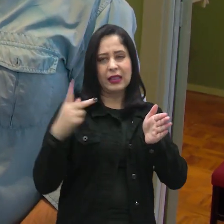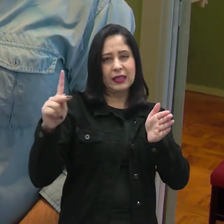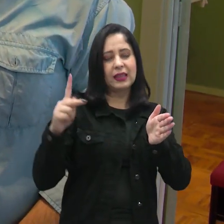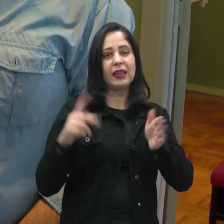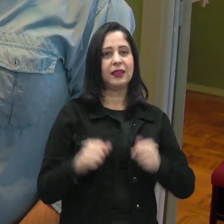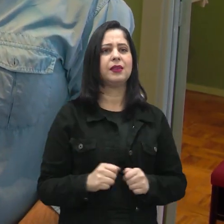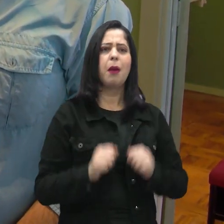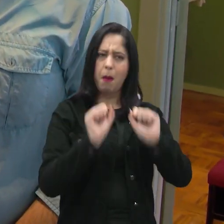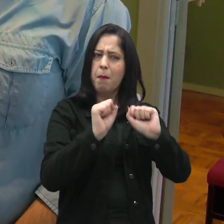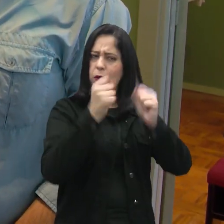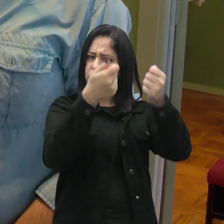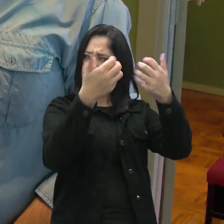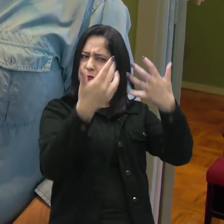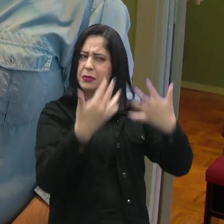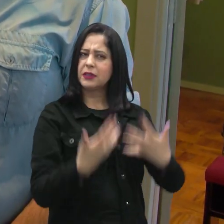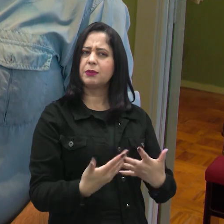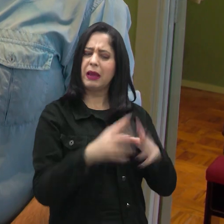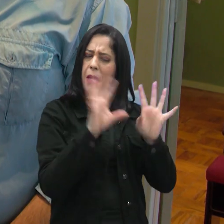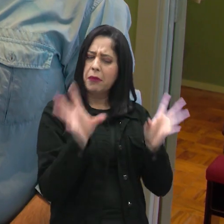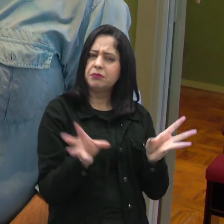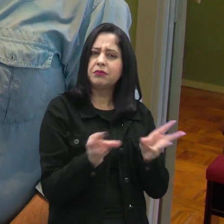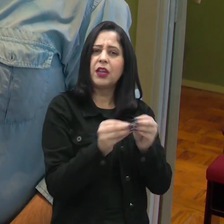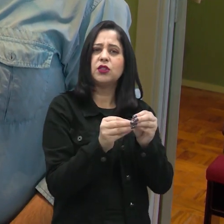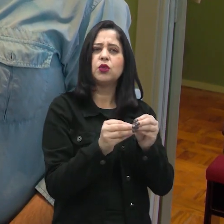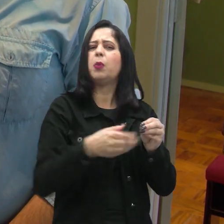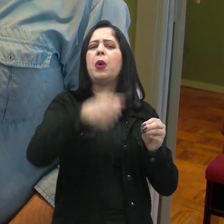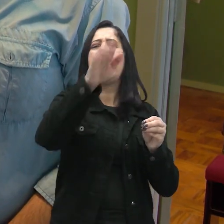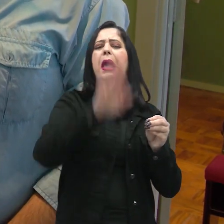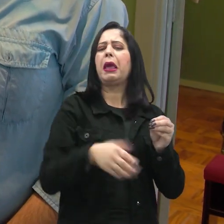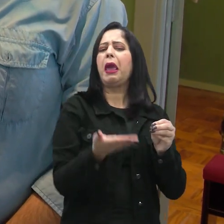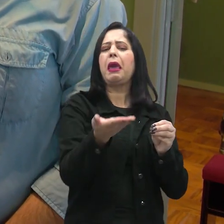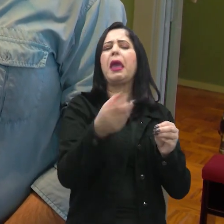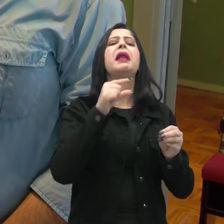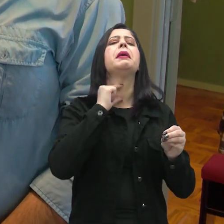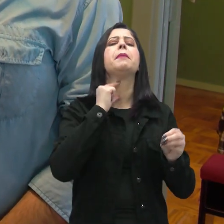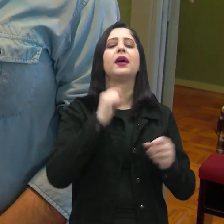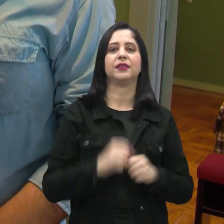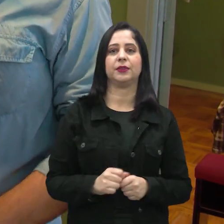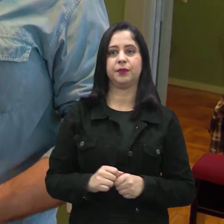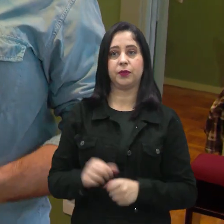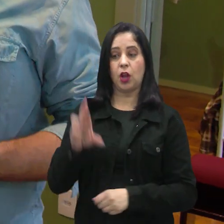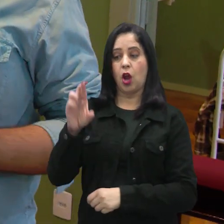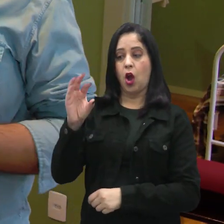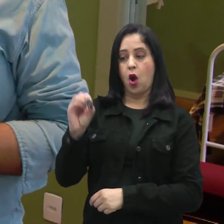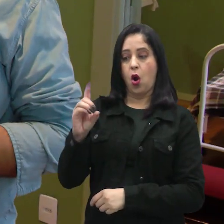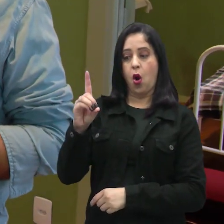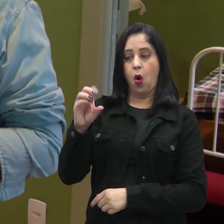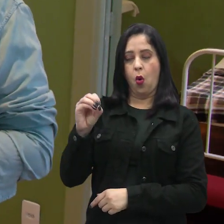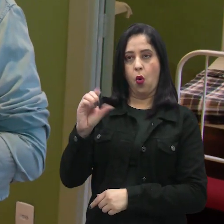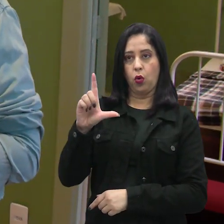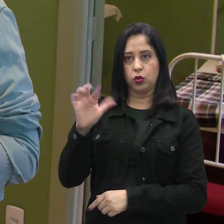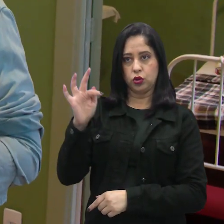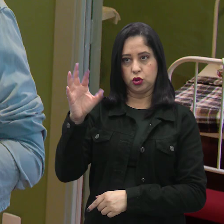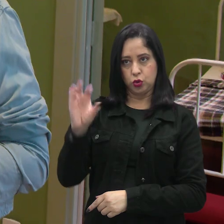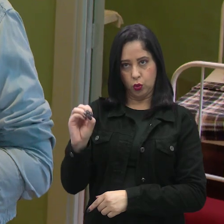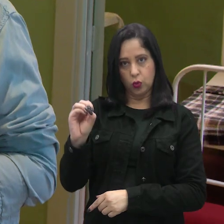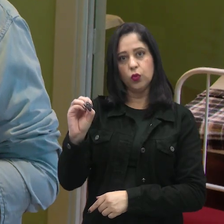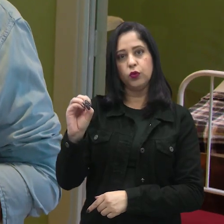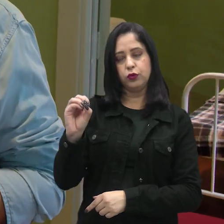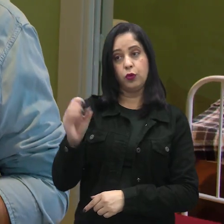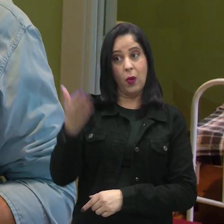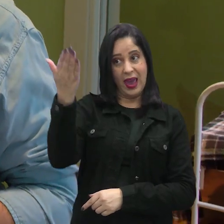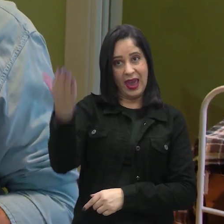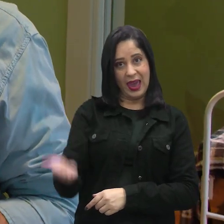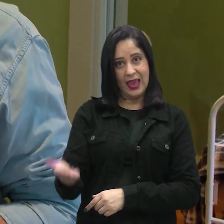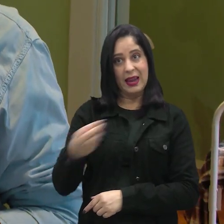Rômulo? Quero que você conte aí, de uma forma resumida, quem foi essa figura. Rodolfo José Komorek é salesiano de Dom